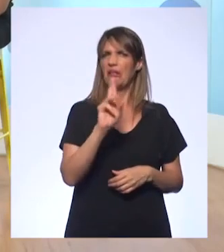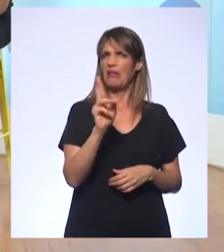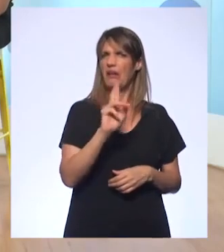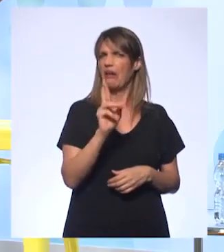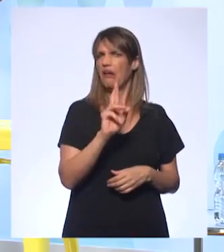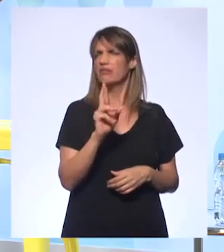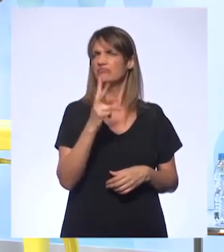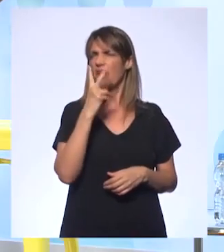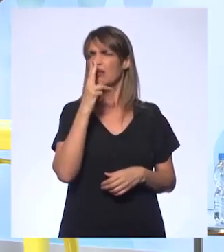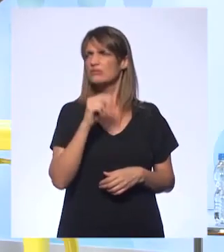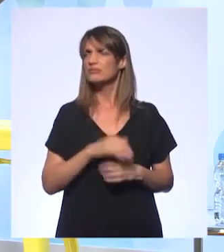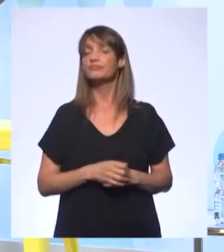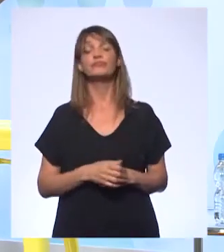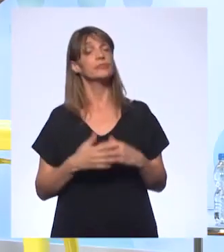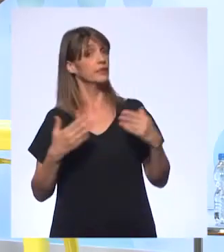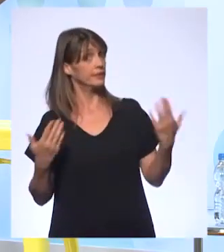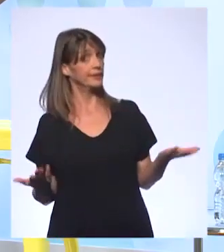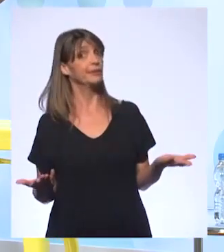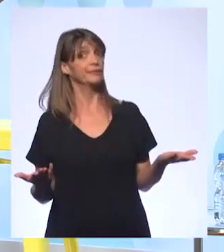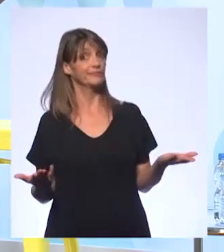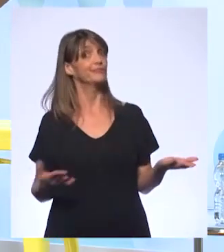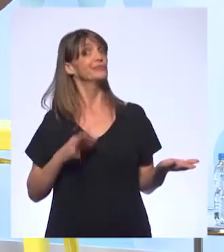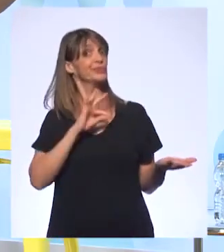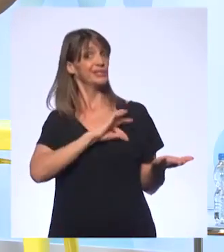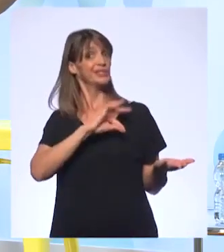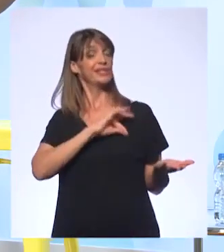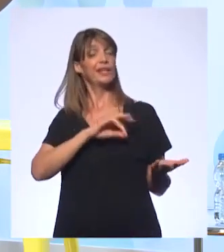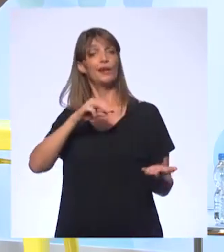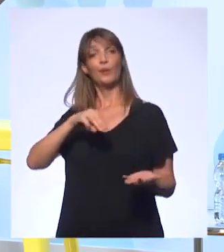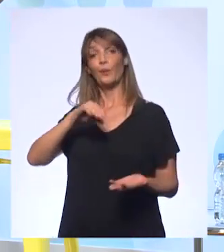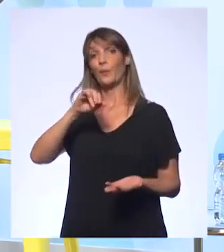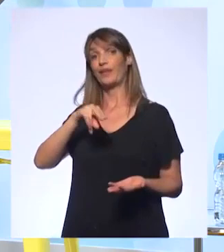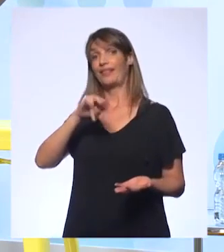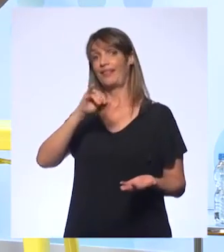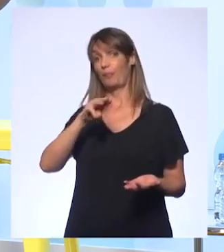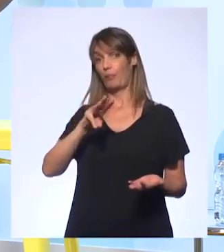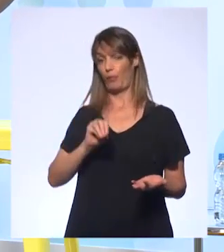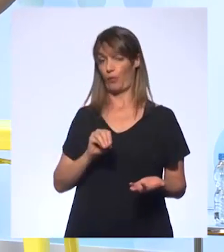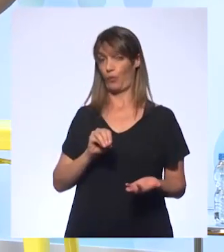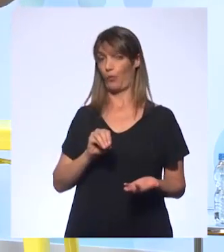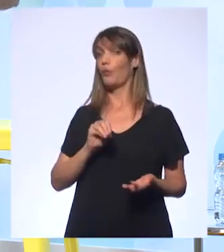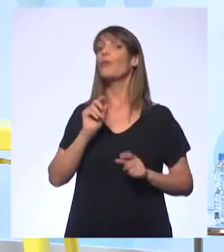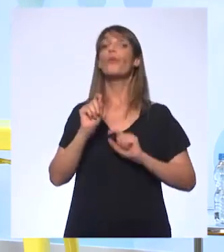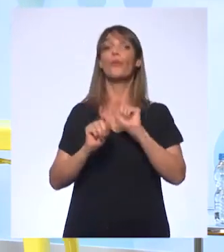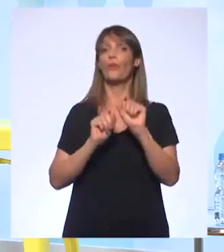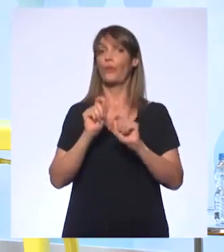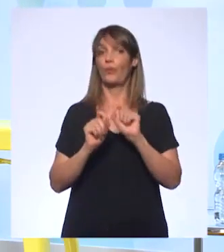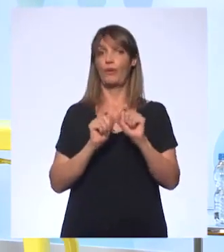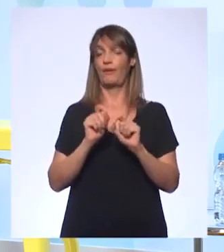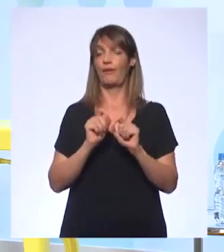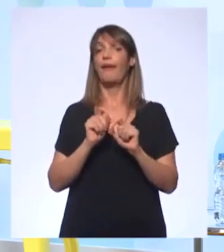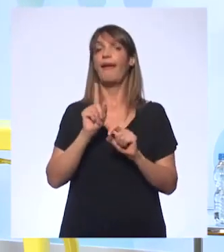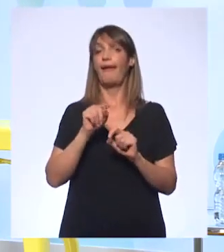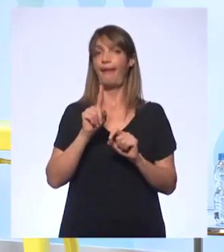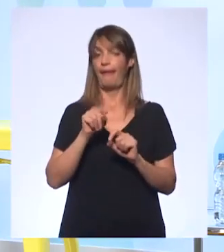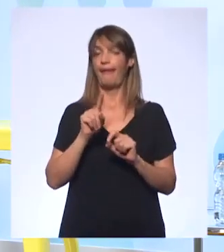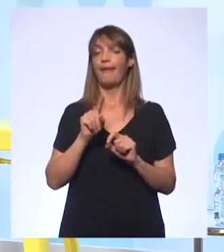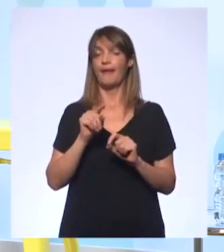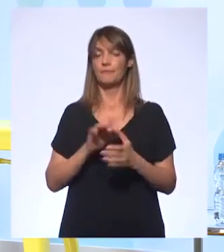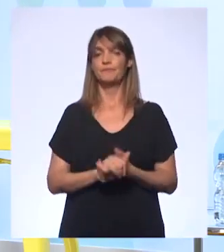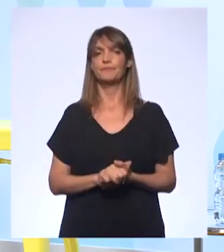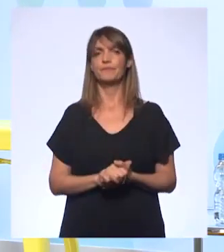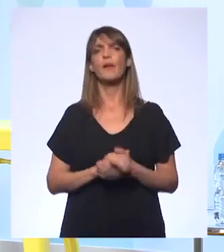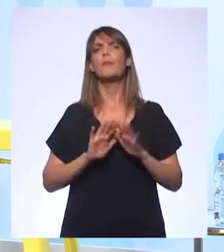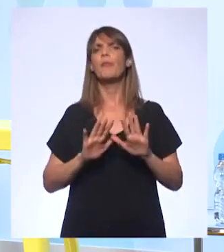veja, esse é o rendimento. Né, esse rendimento ele está relacionado ao salário mínimo. Mas todas